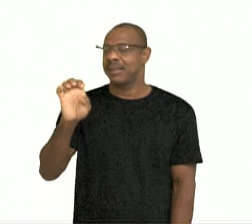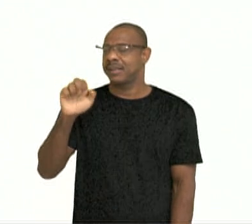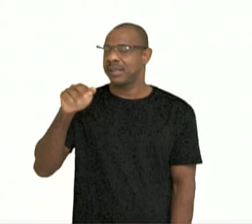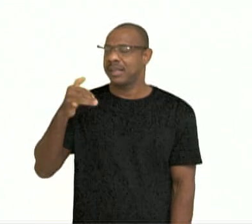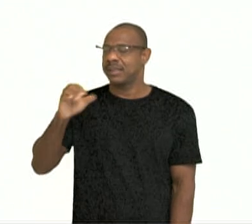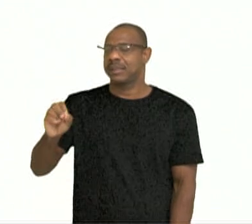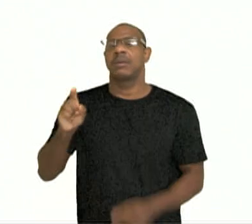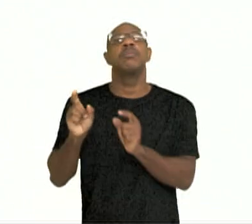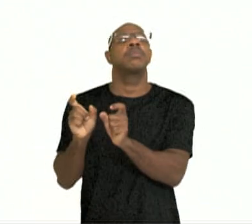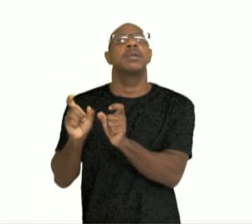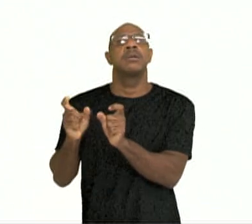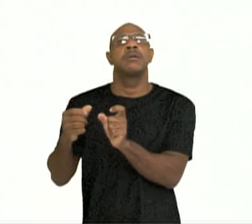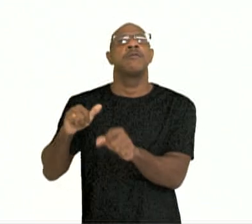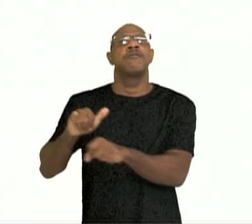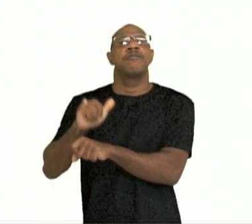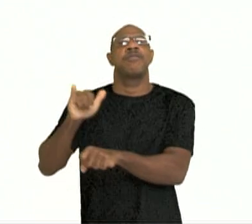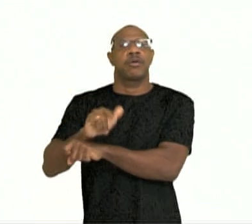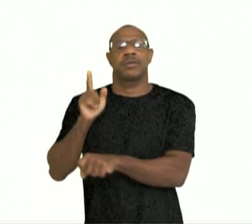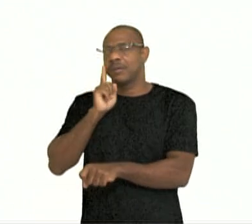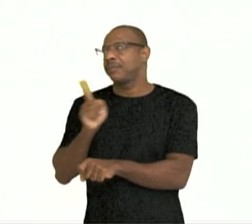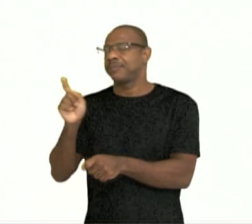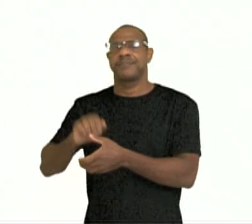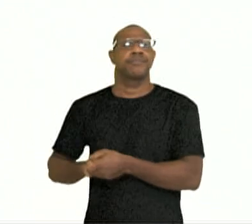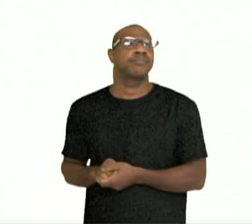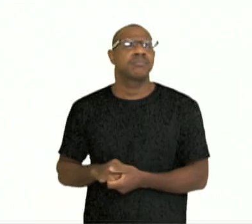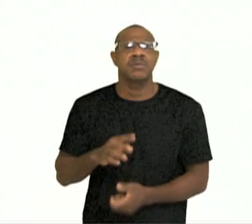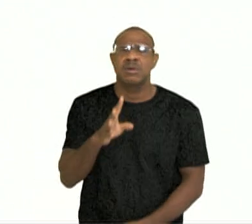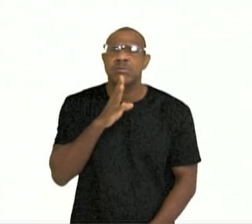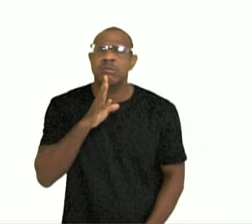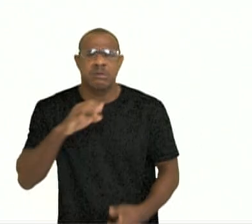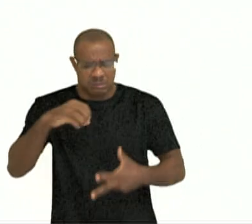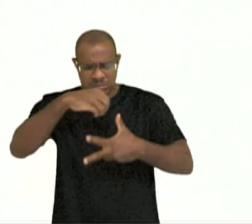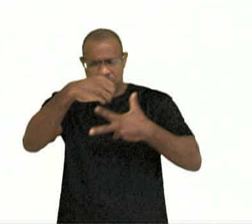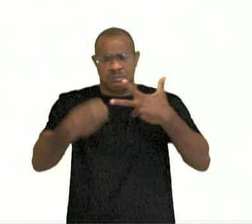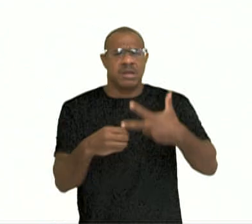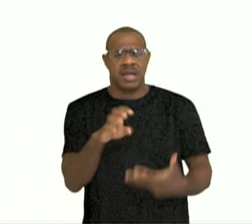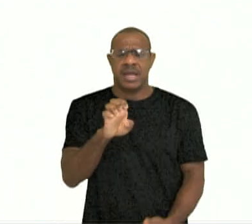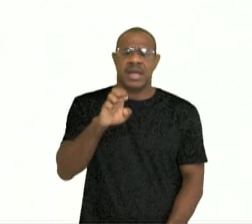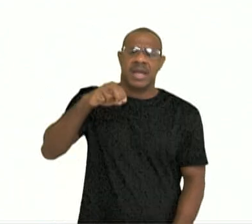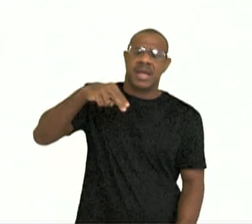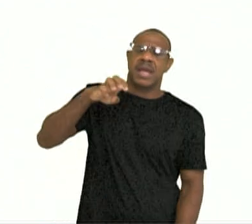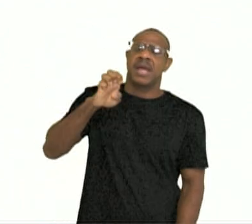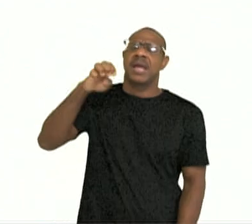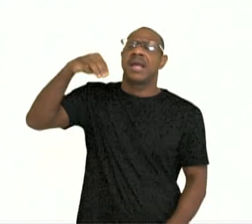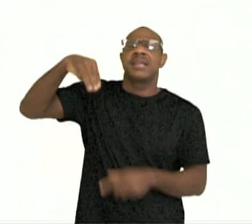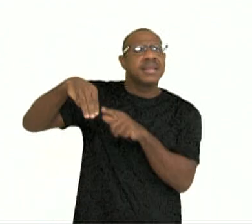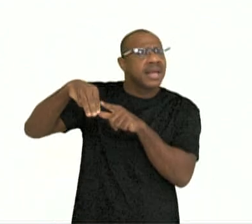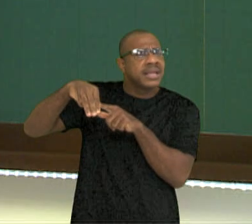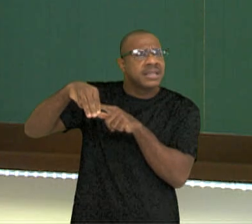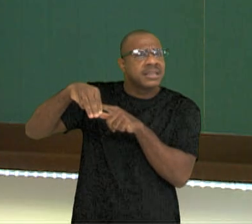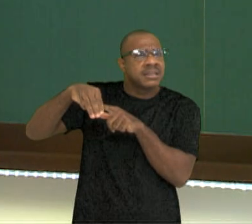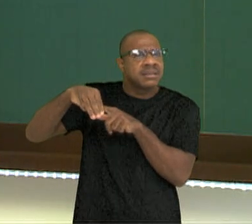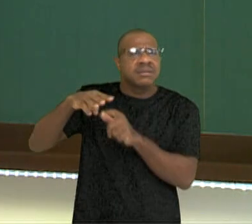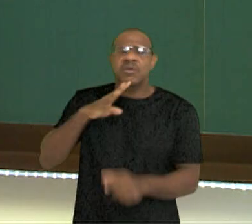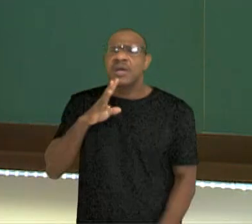Você sabe o que é o Enem? Olha a sigla, Exame Nacional do Ensino